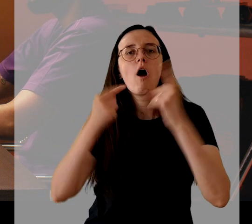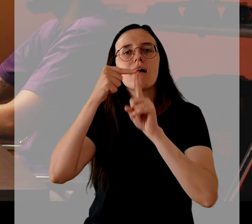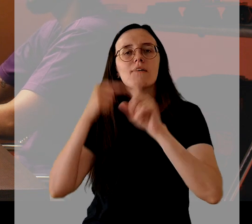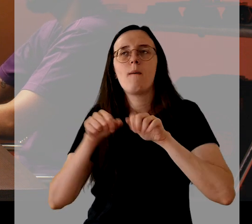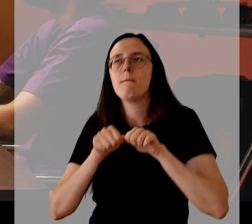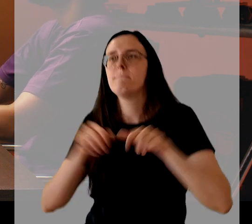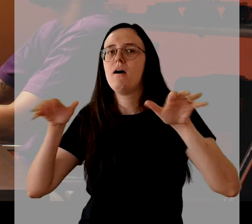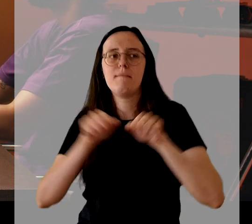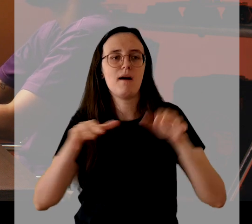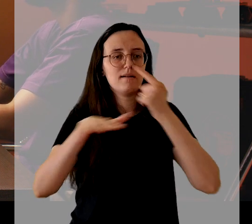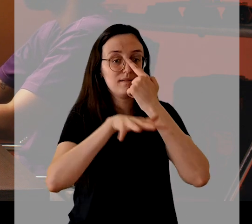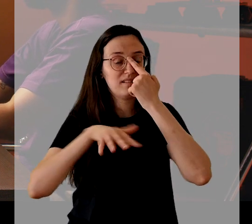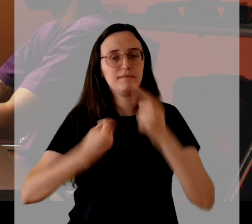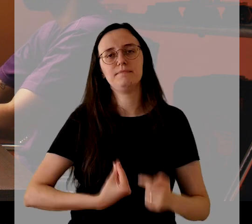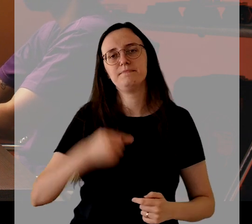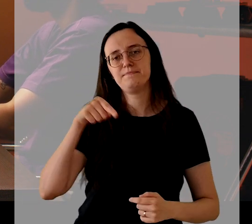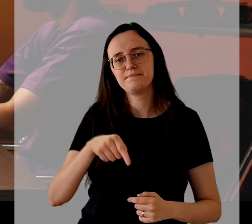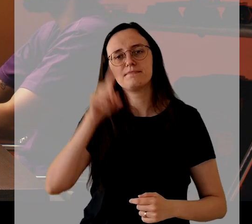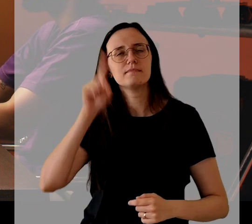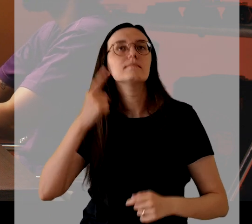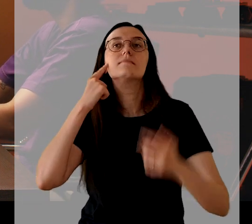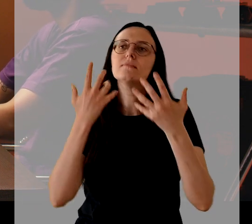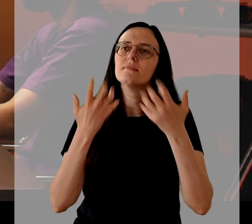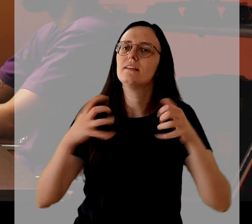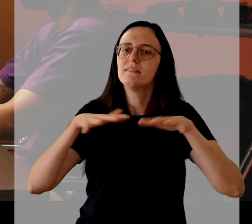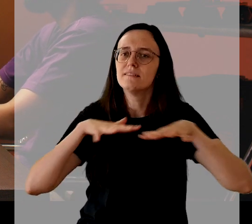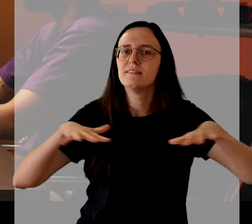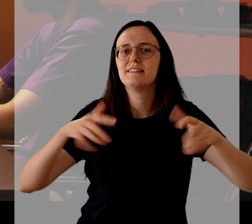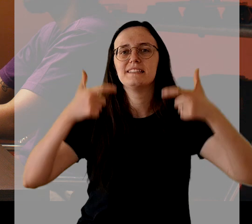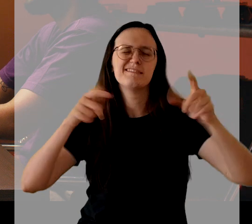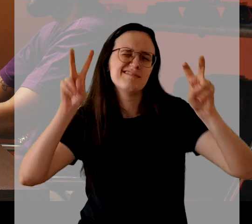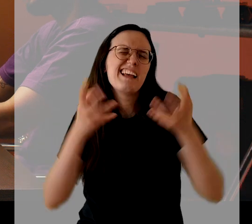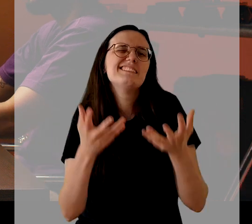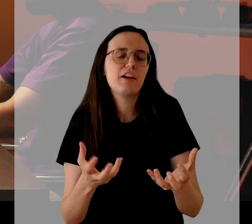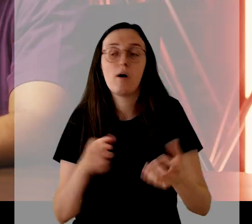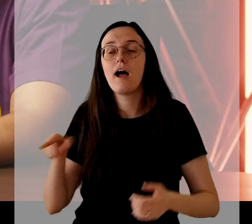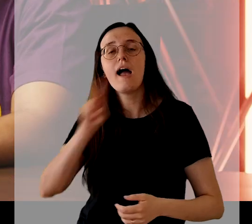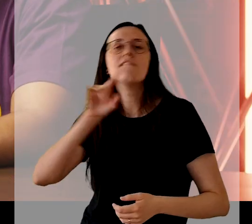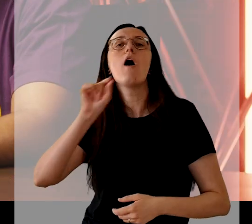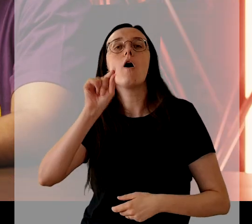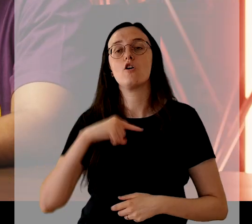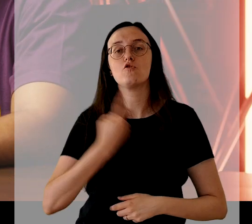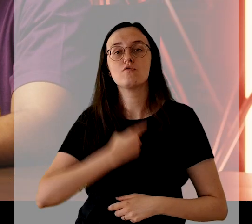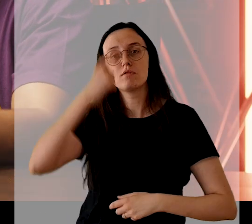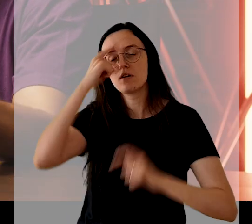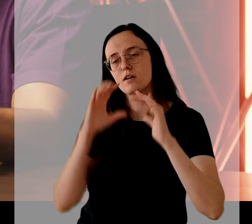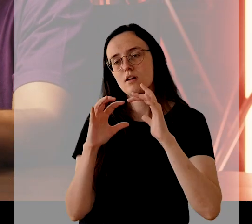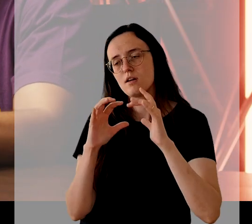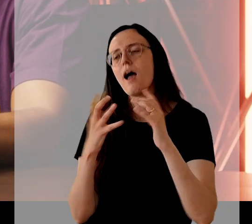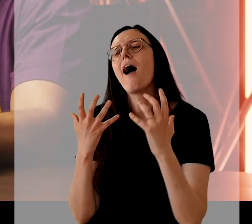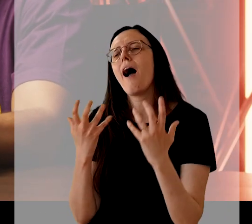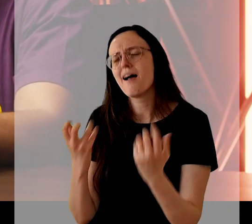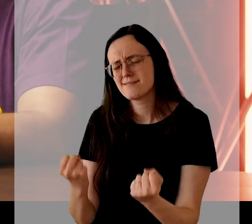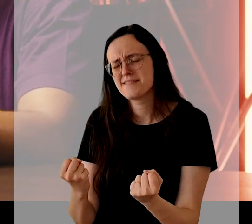de reverberação que esses passos que foram gravados de forma sequinha vai soar no ambiente. Basicamente, ele vai fazer com que o nosso